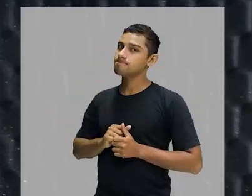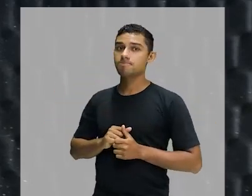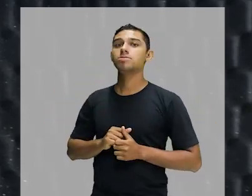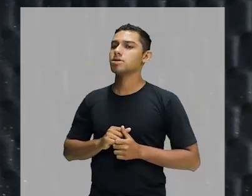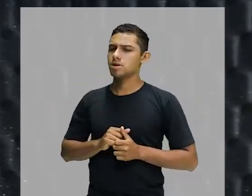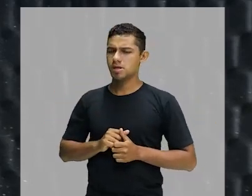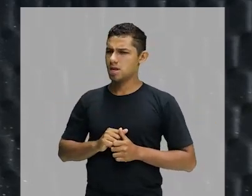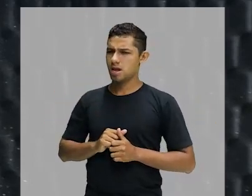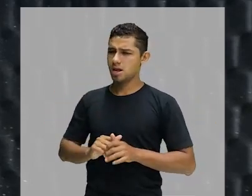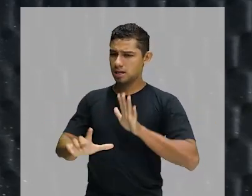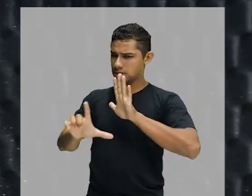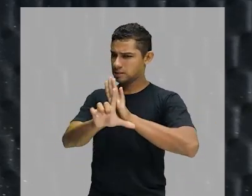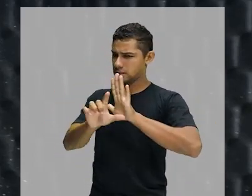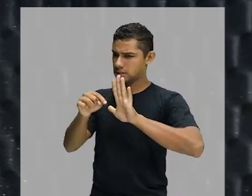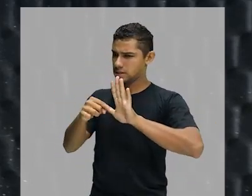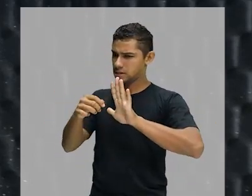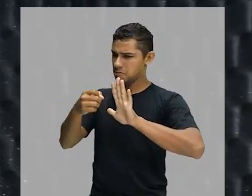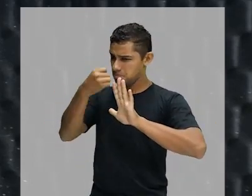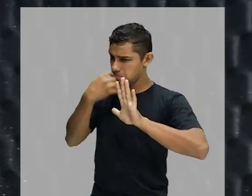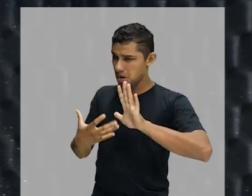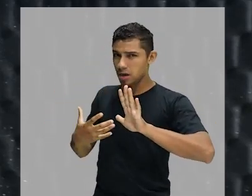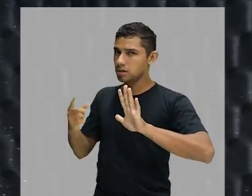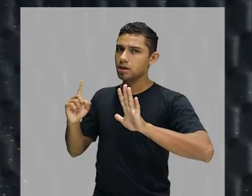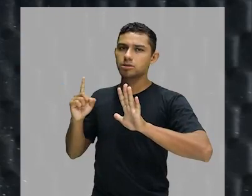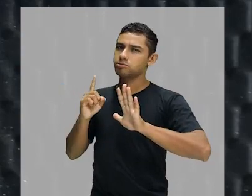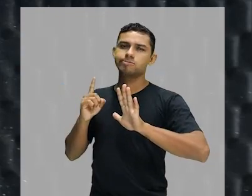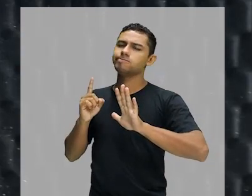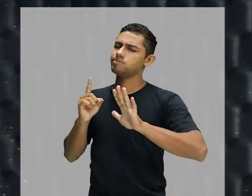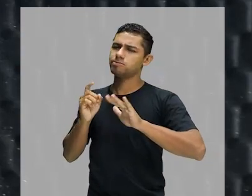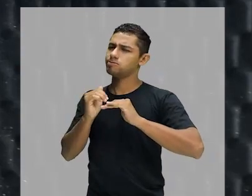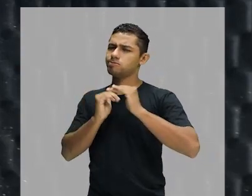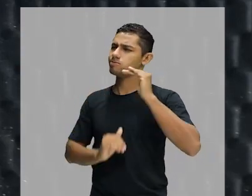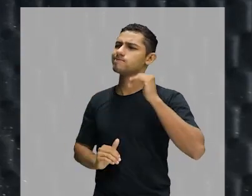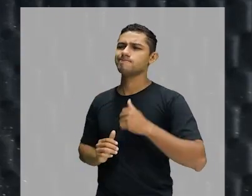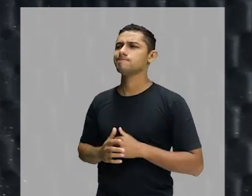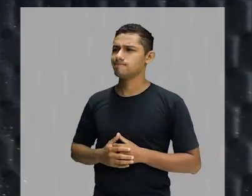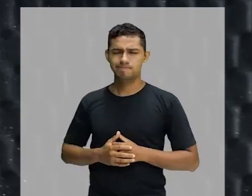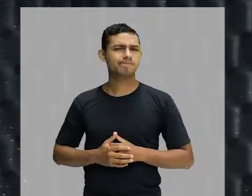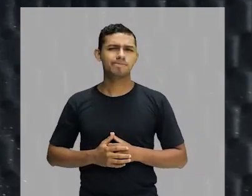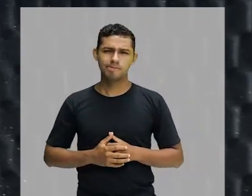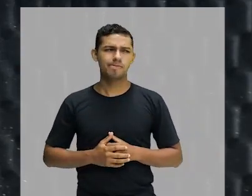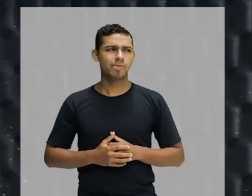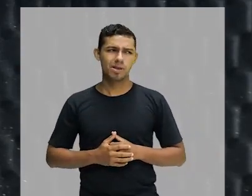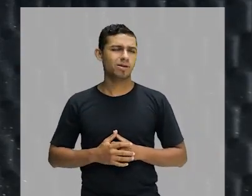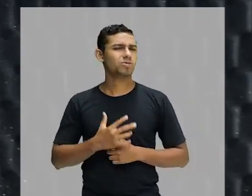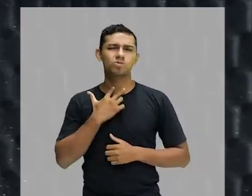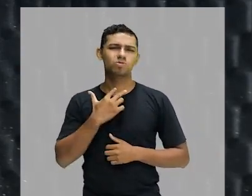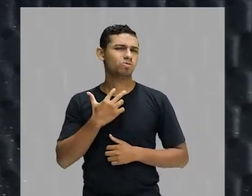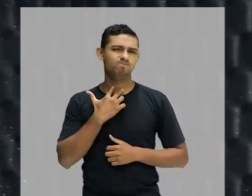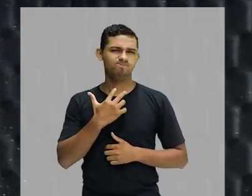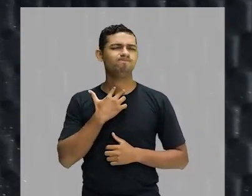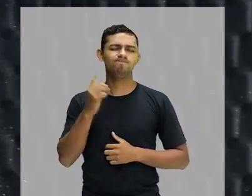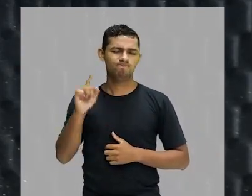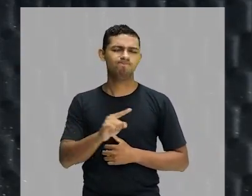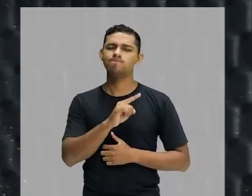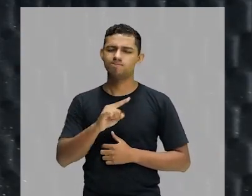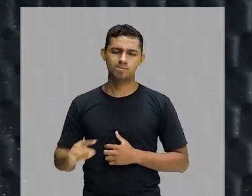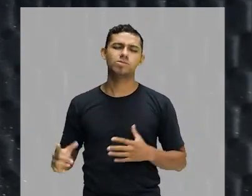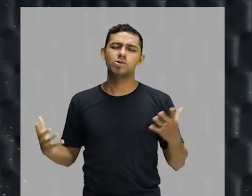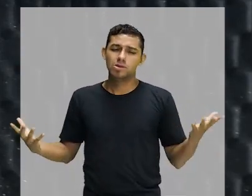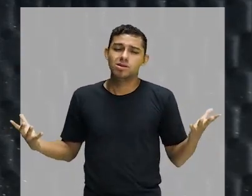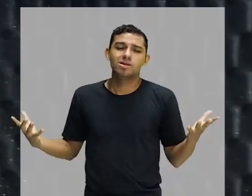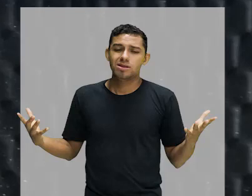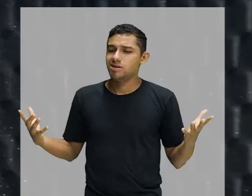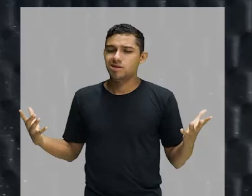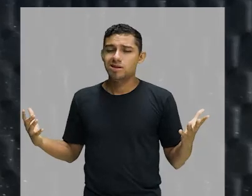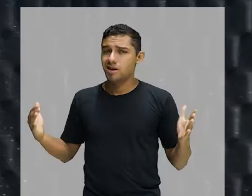ser leal. Ela passa a ser o quê? Desleal. Com o uso desse tipo de substâncias, que eu vou elencar aqui daqui a pouco